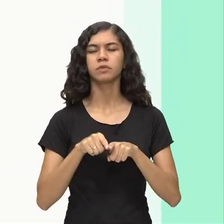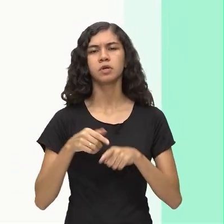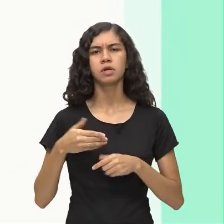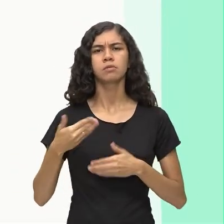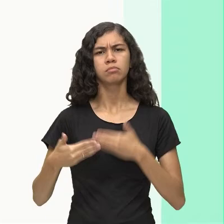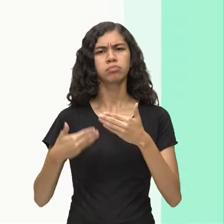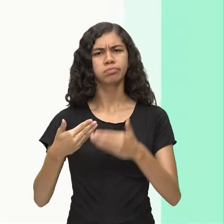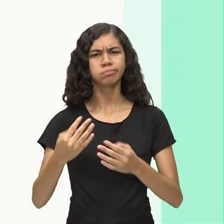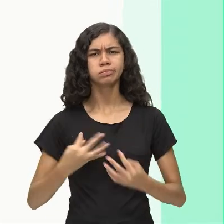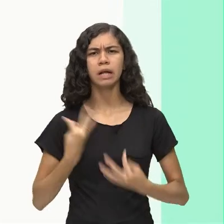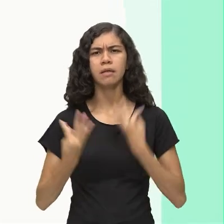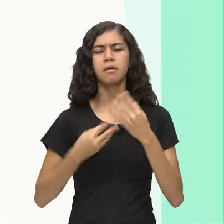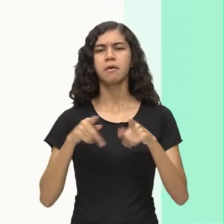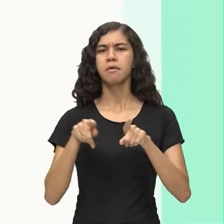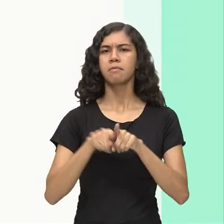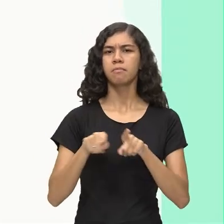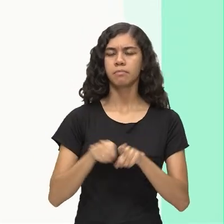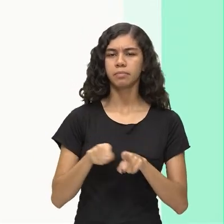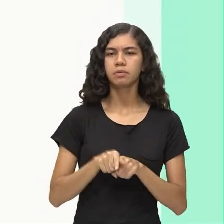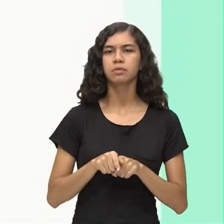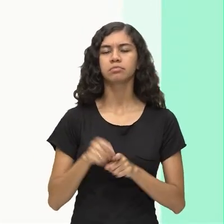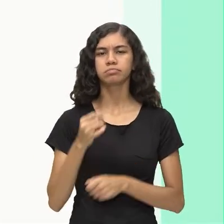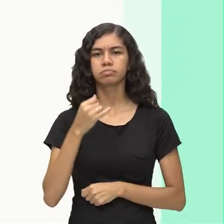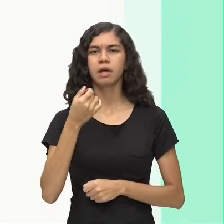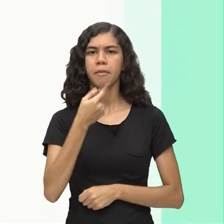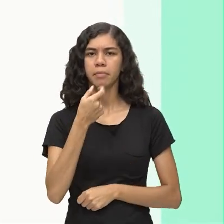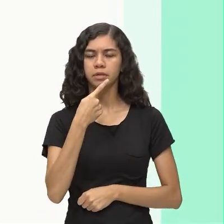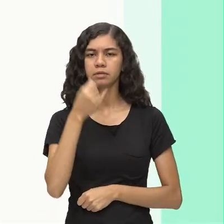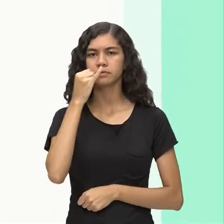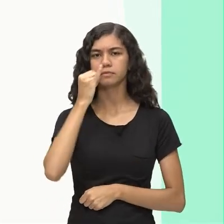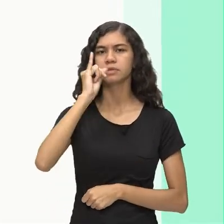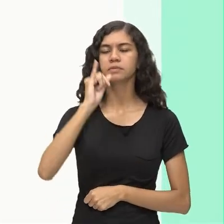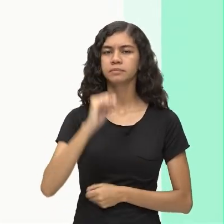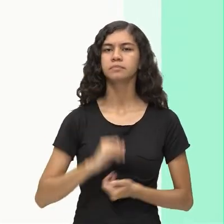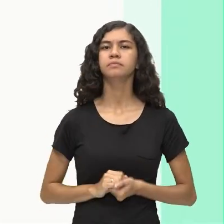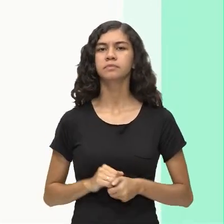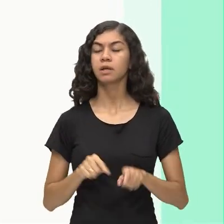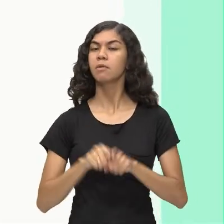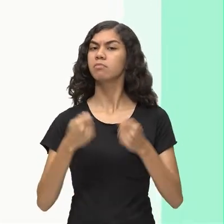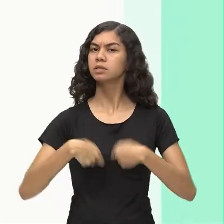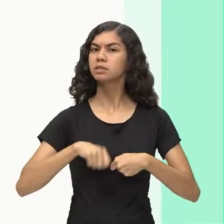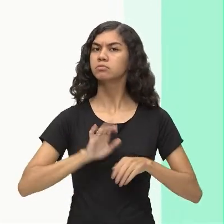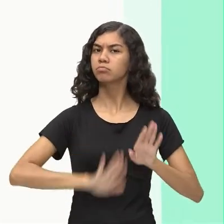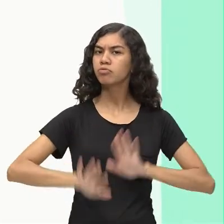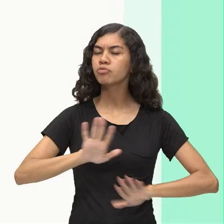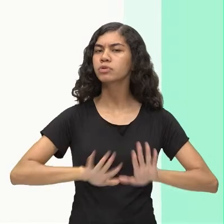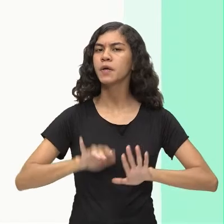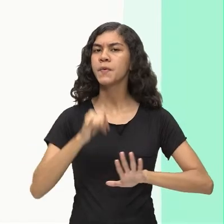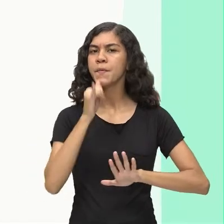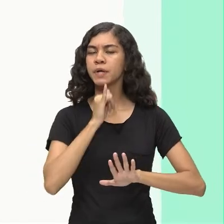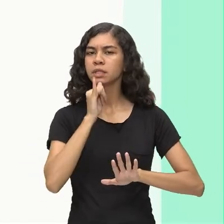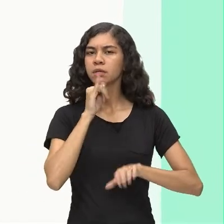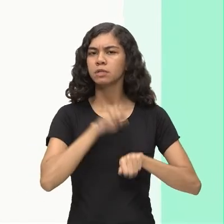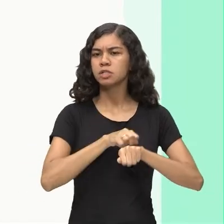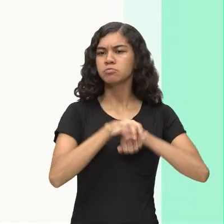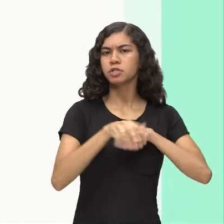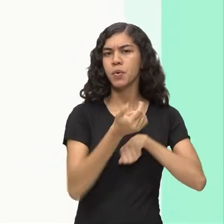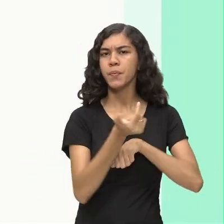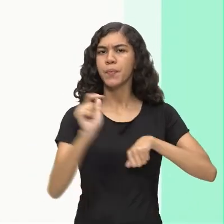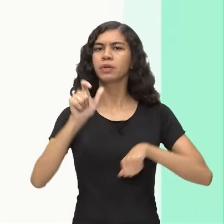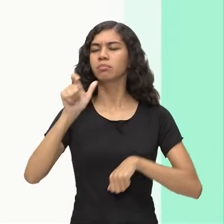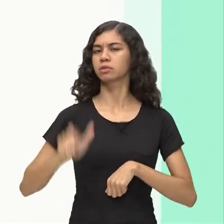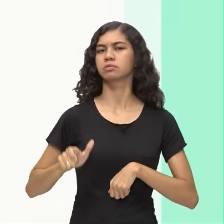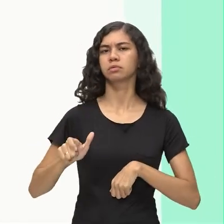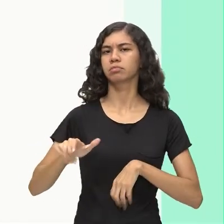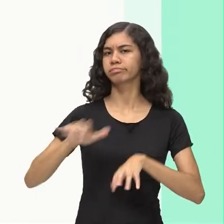tratamento com os medicamentos antirretrovirais e ela também tem que se prevenir, né, para ela não passar o vírus para as pessoas que não